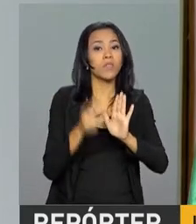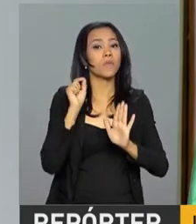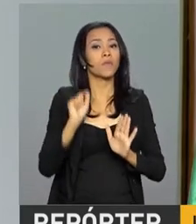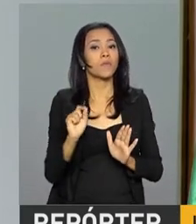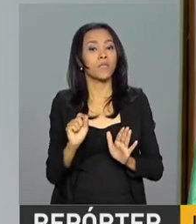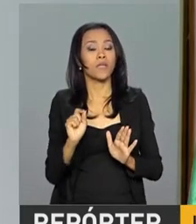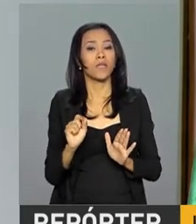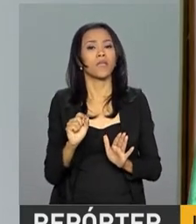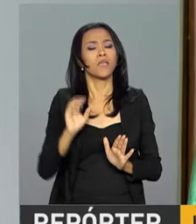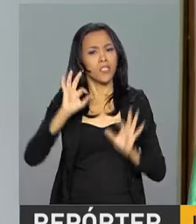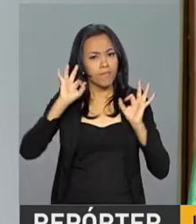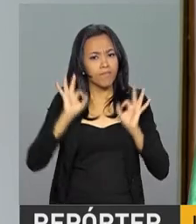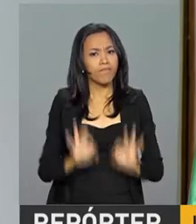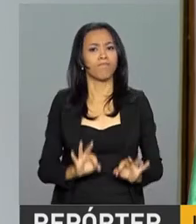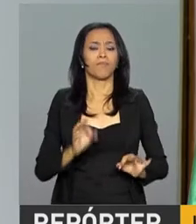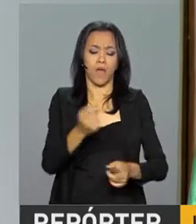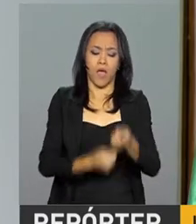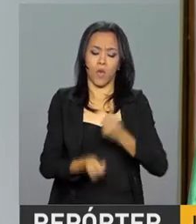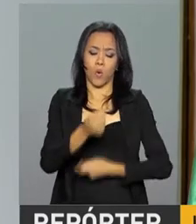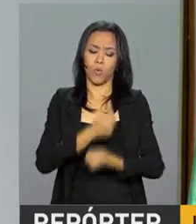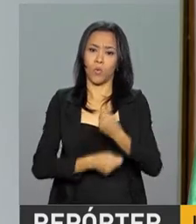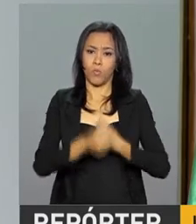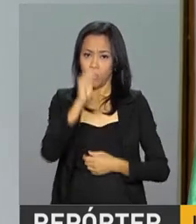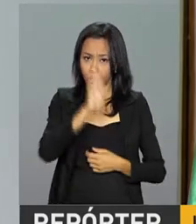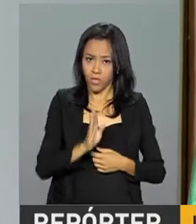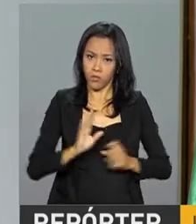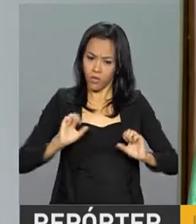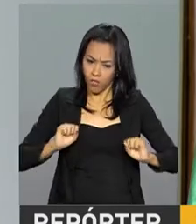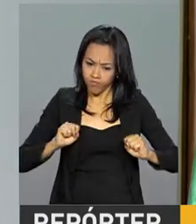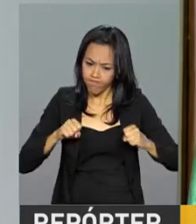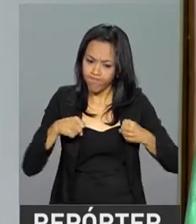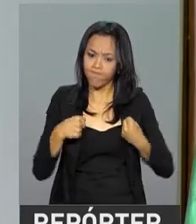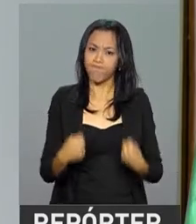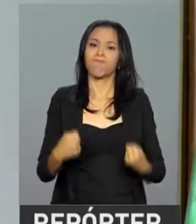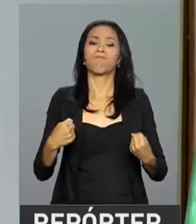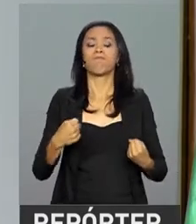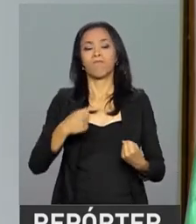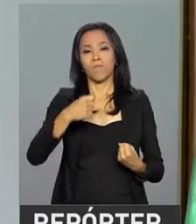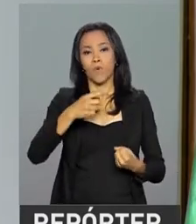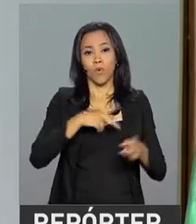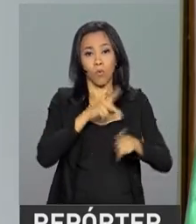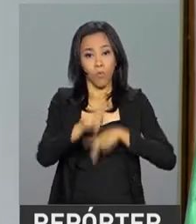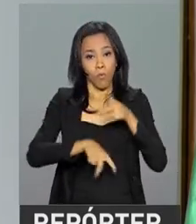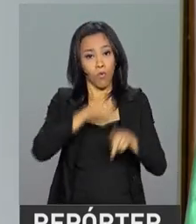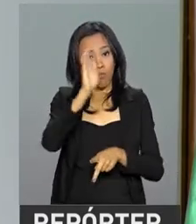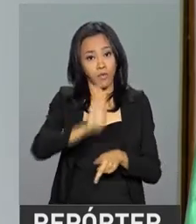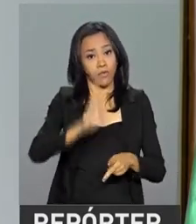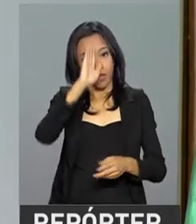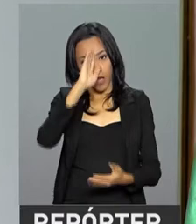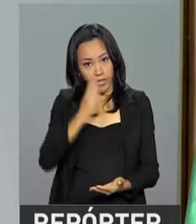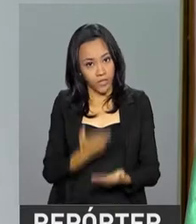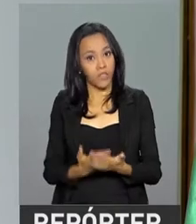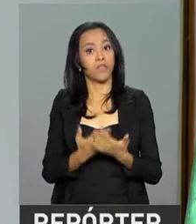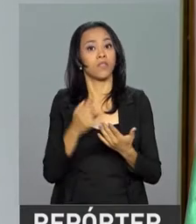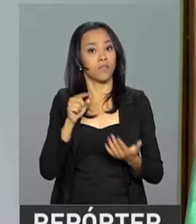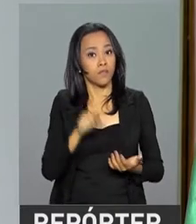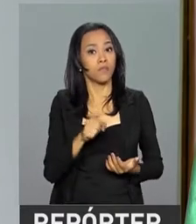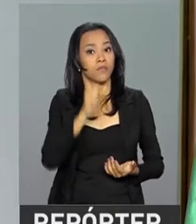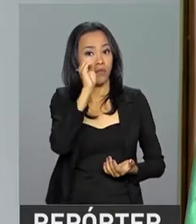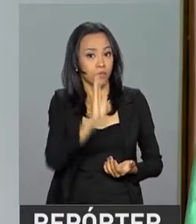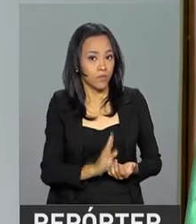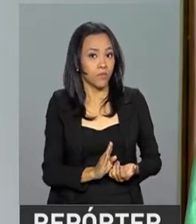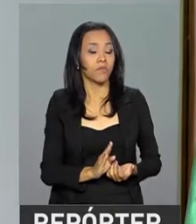que de fato a economia está reaquecendo que os brasileiros estão acreditando nesse movimento de retomada econômica